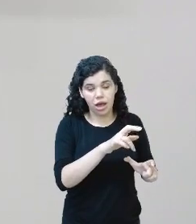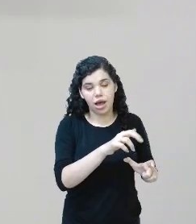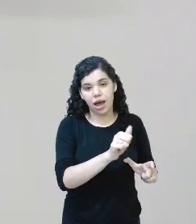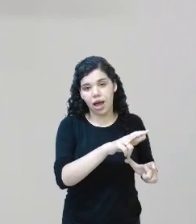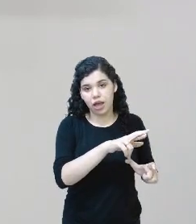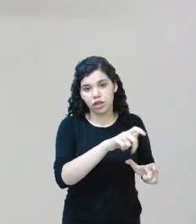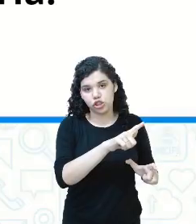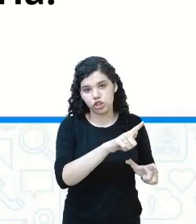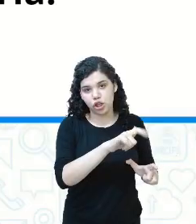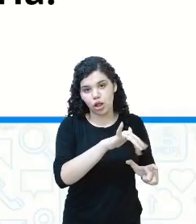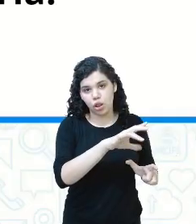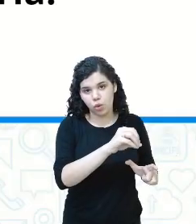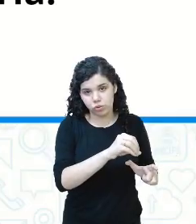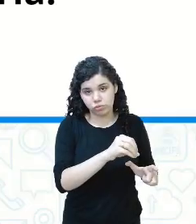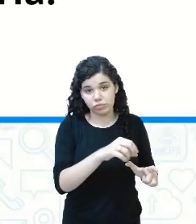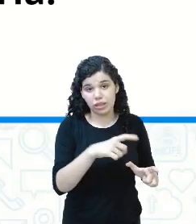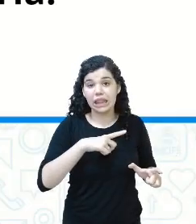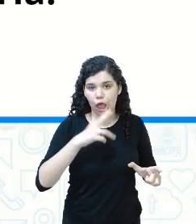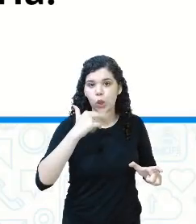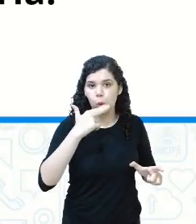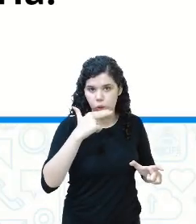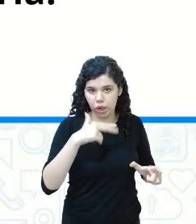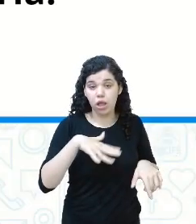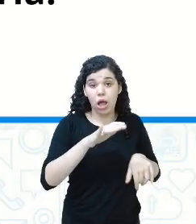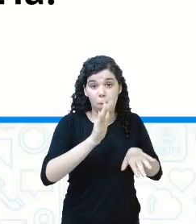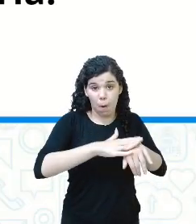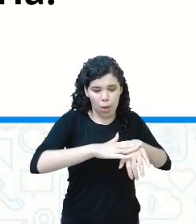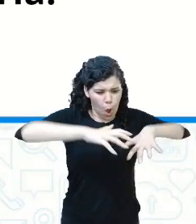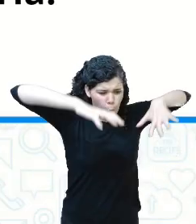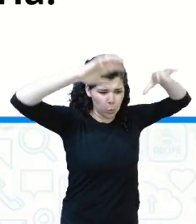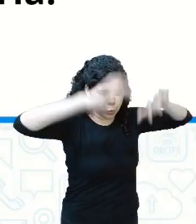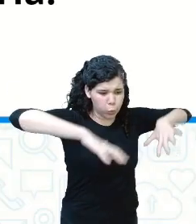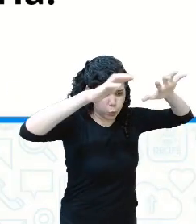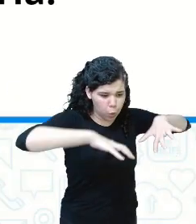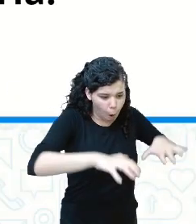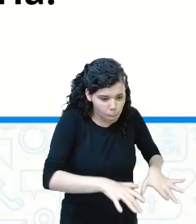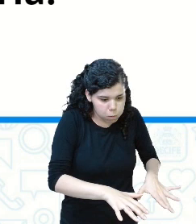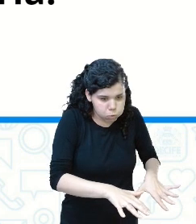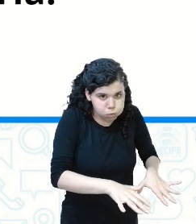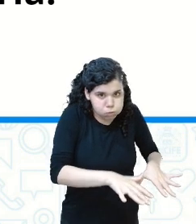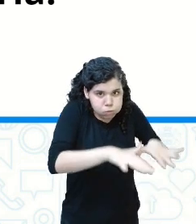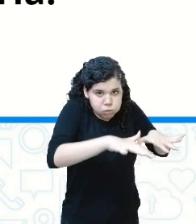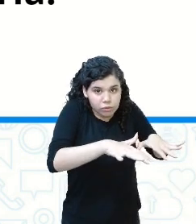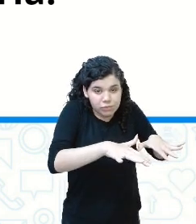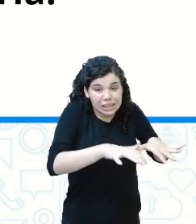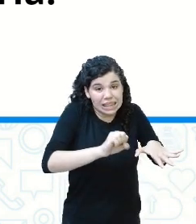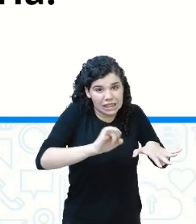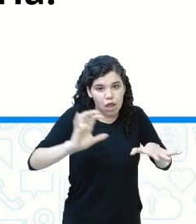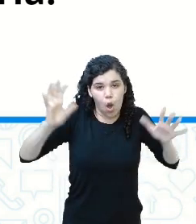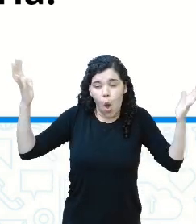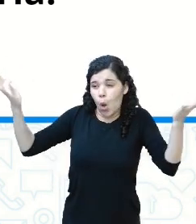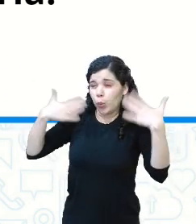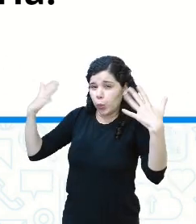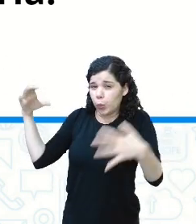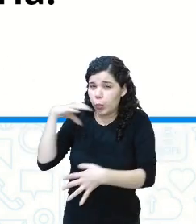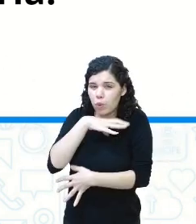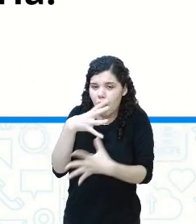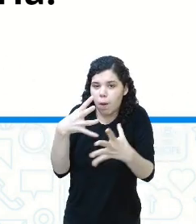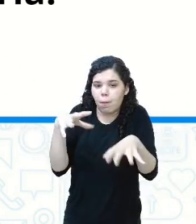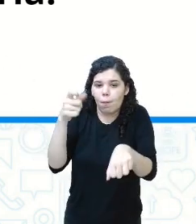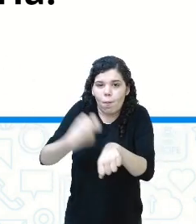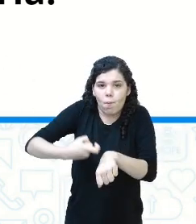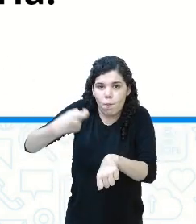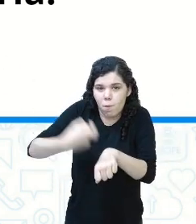e nutriente. Quando chove, enche de água. Ficam secos e duros no verão. Recomendado para